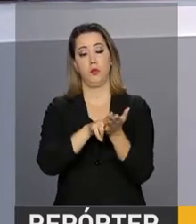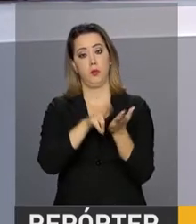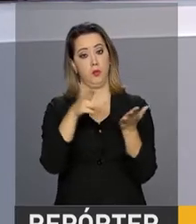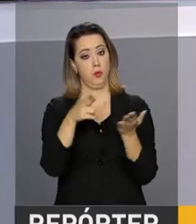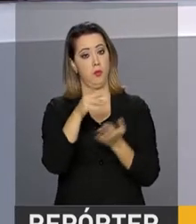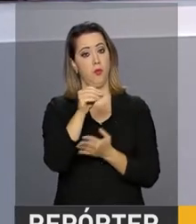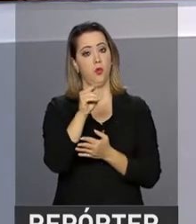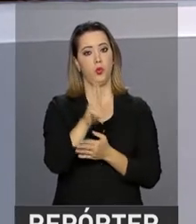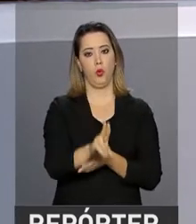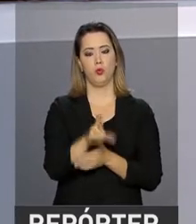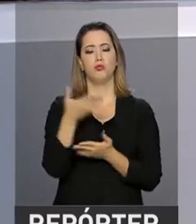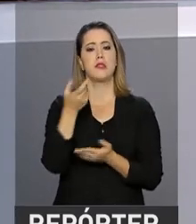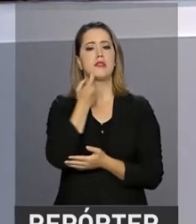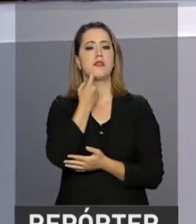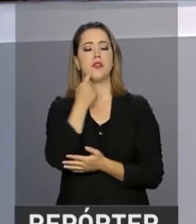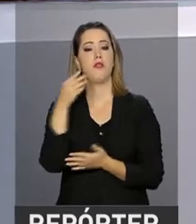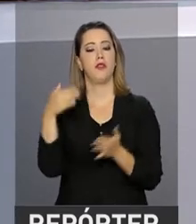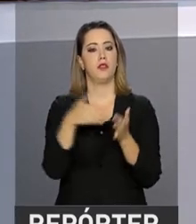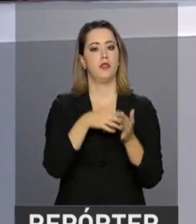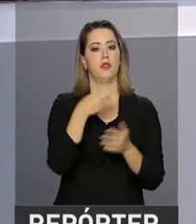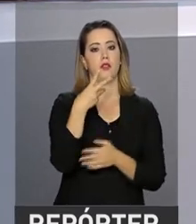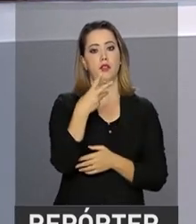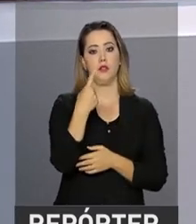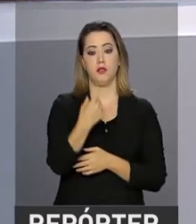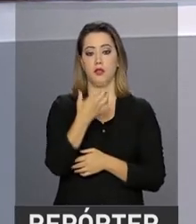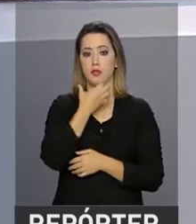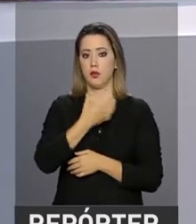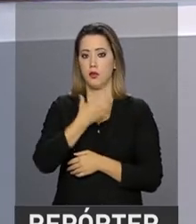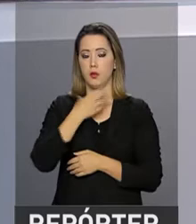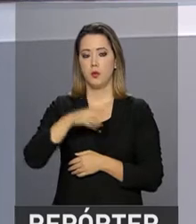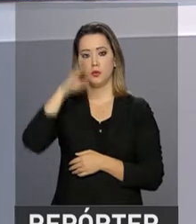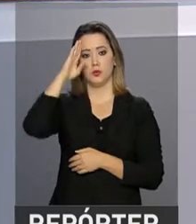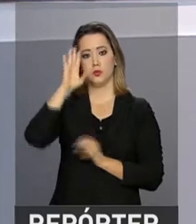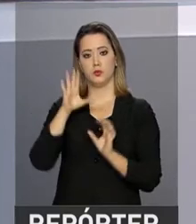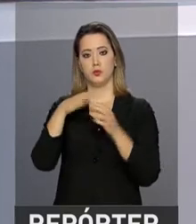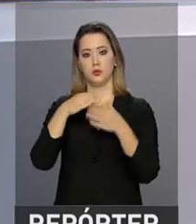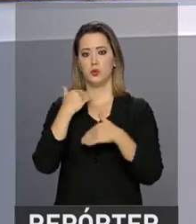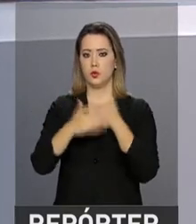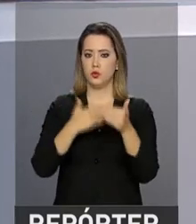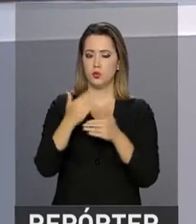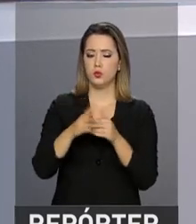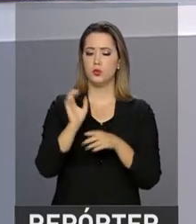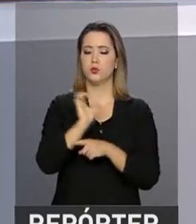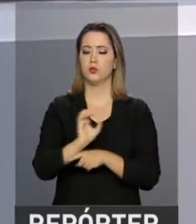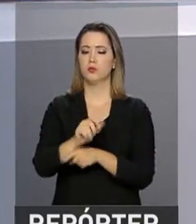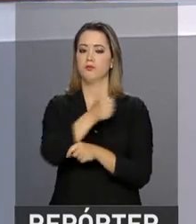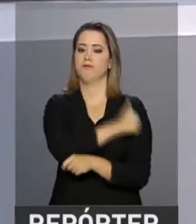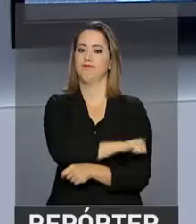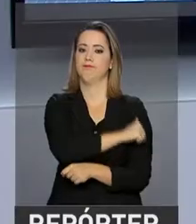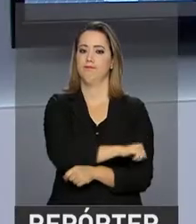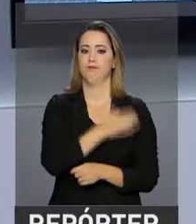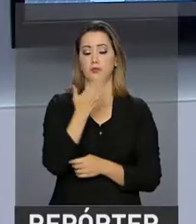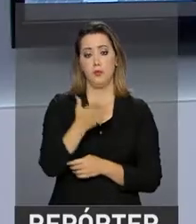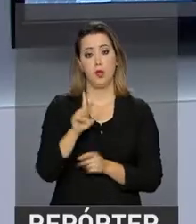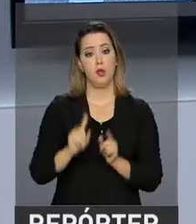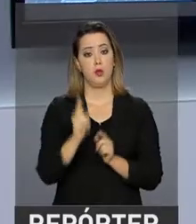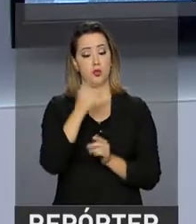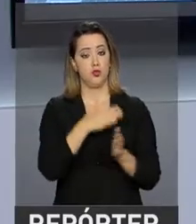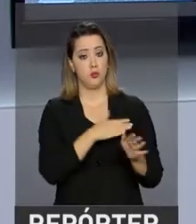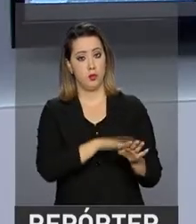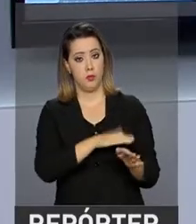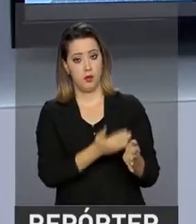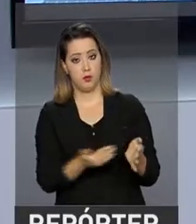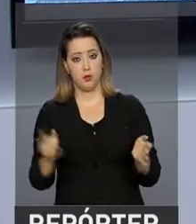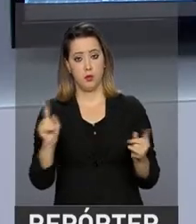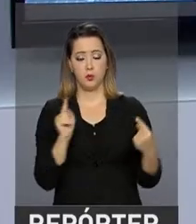A partir desta sexta-feira, até o dia 31 de dezembro, os militares vão permanecer nas ruas do estado. Neste primeiro momento,